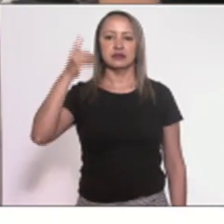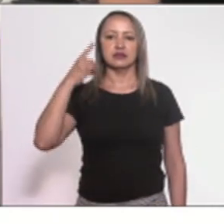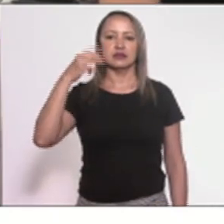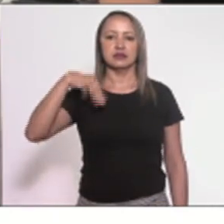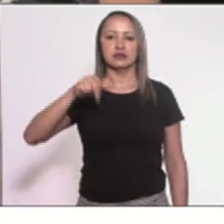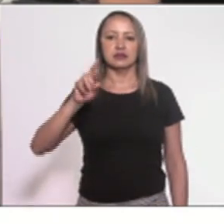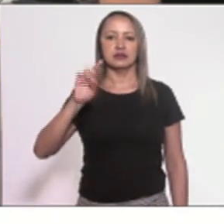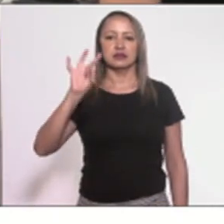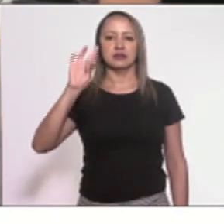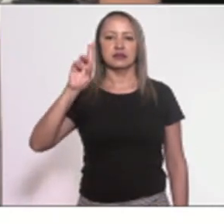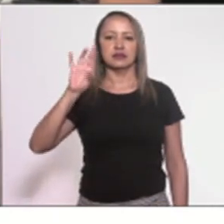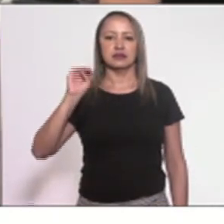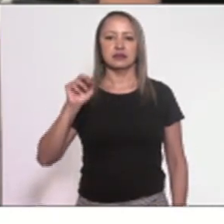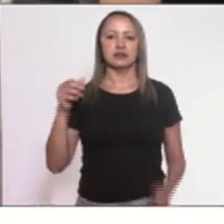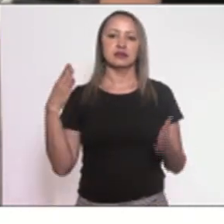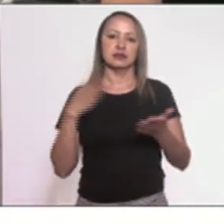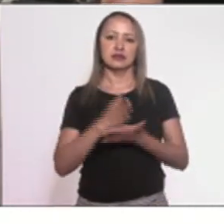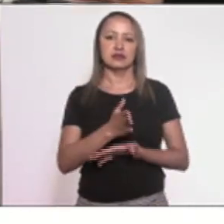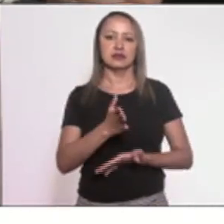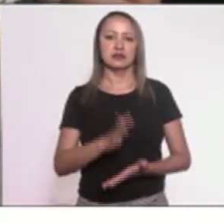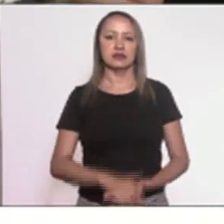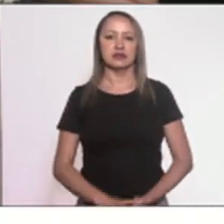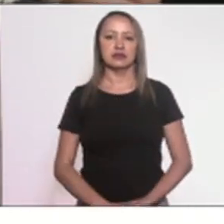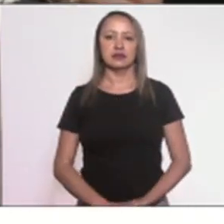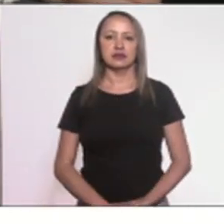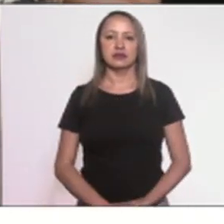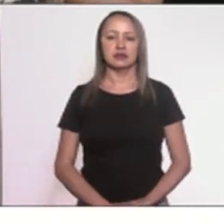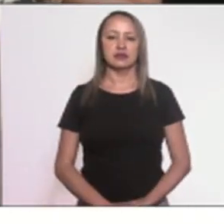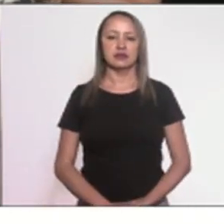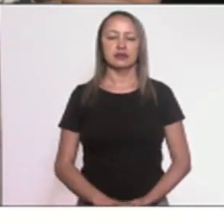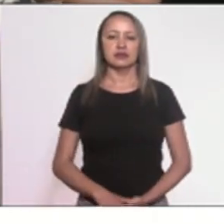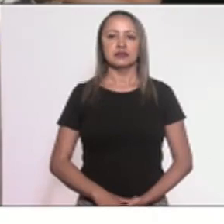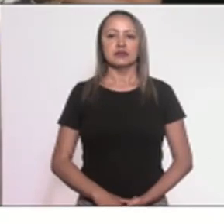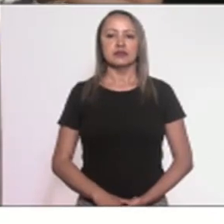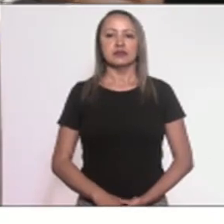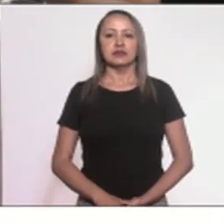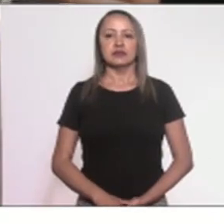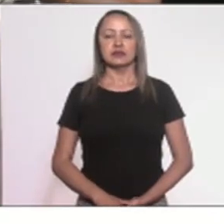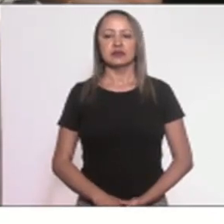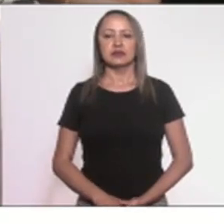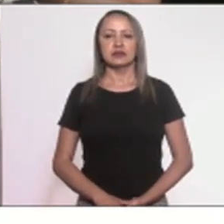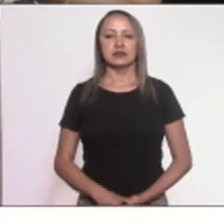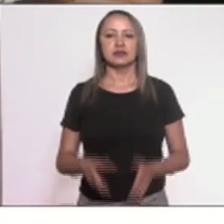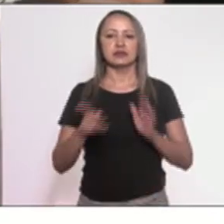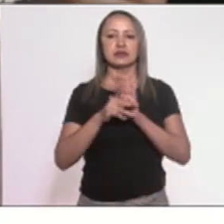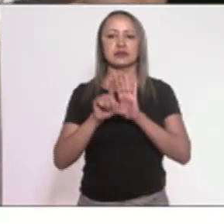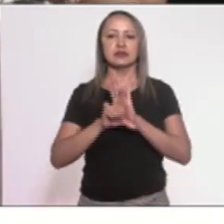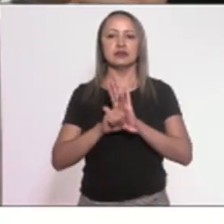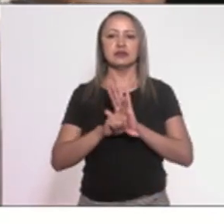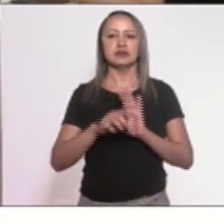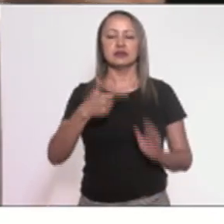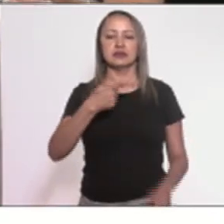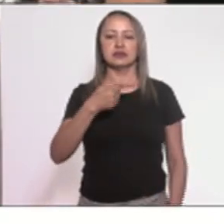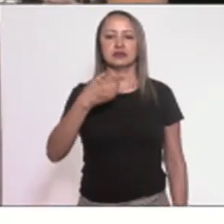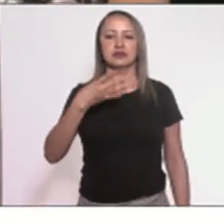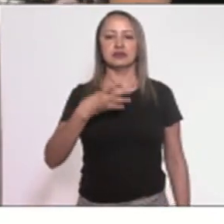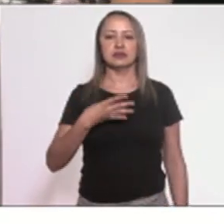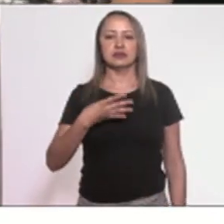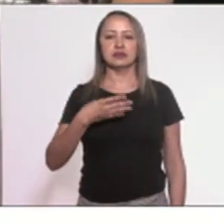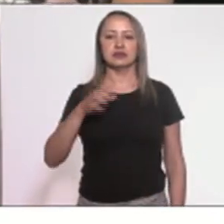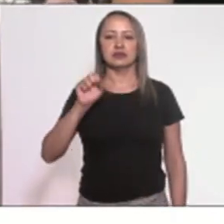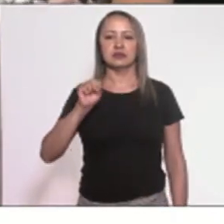deputada Marta Rocha. Senhores que aprovam, permaneçam como estão, aprovado. Requer a inclusão na ordem do dia projeto de lei